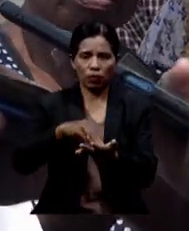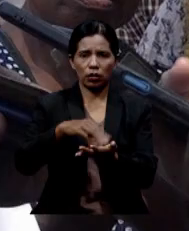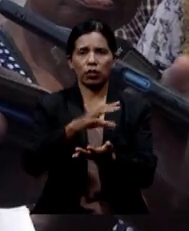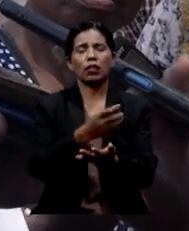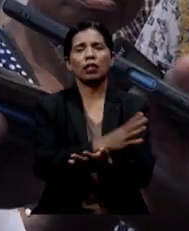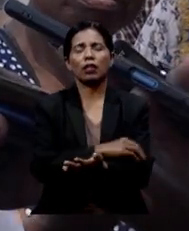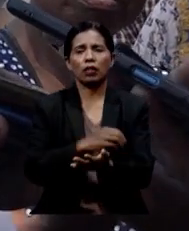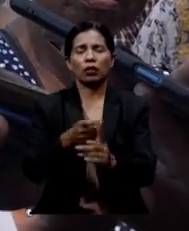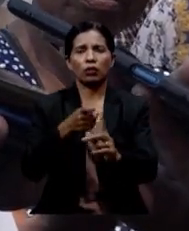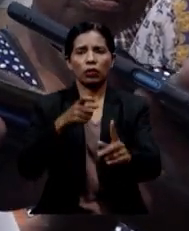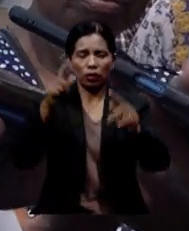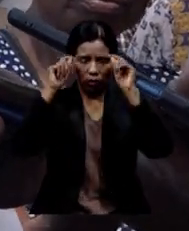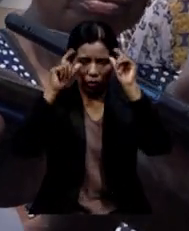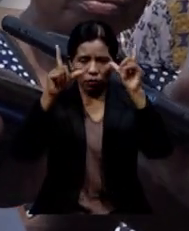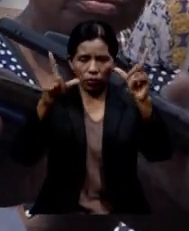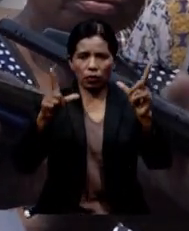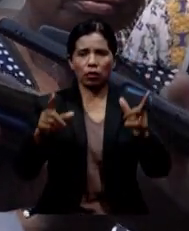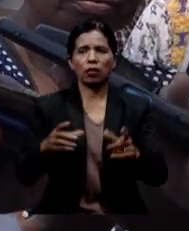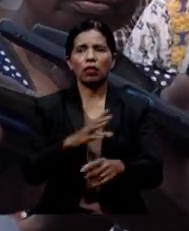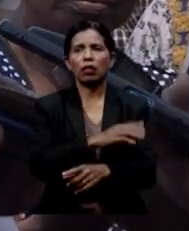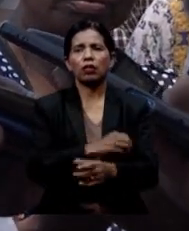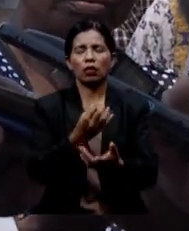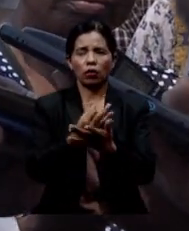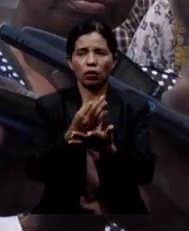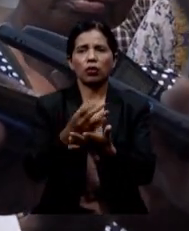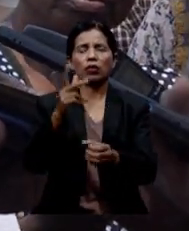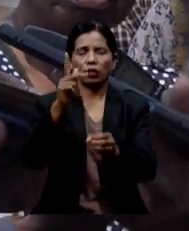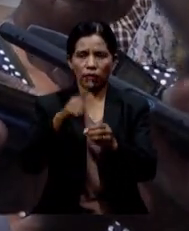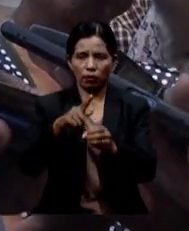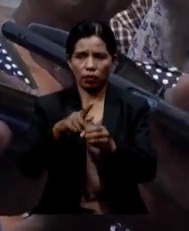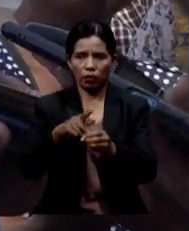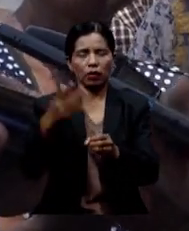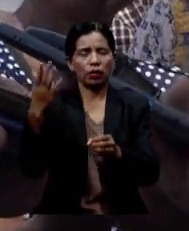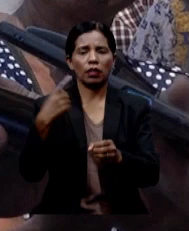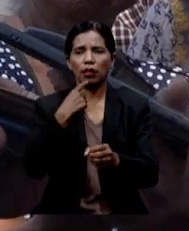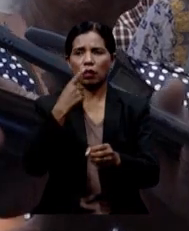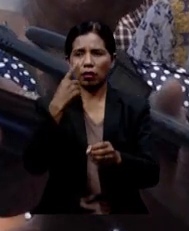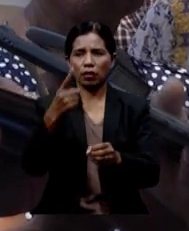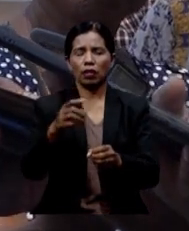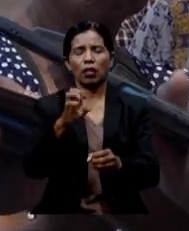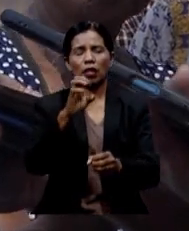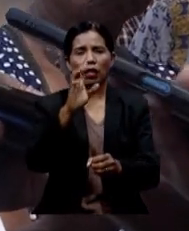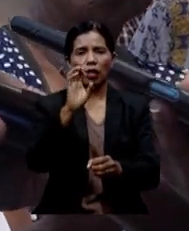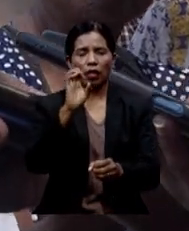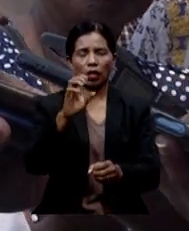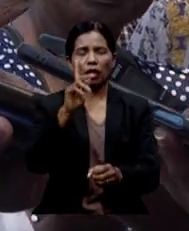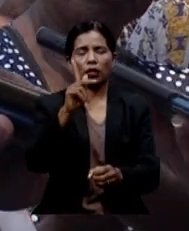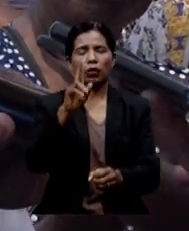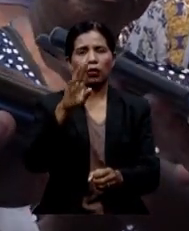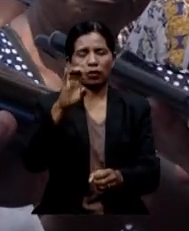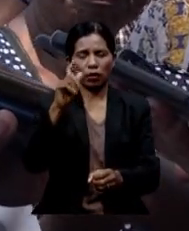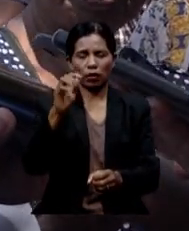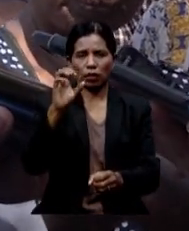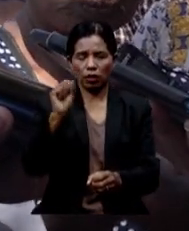Rossi, Timor, nem aplicação, fundo soberano italiano, e a boatida bolo equities. Equities não é saída,